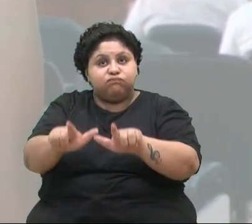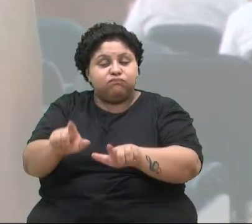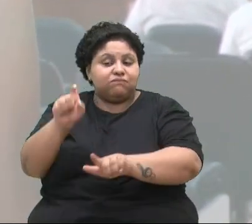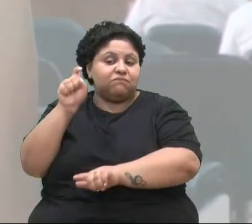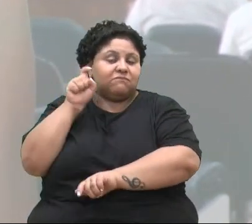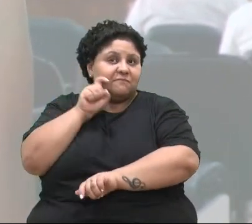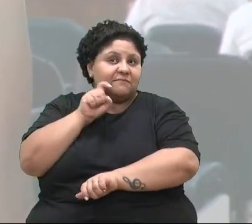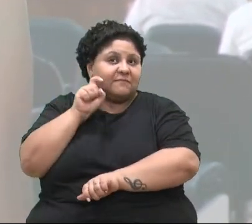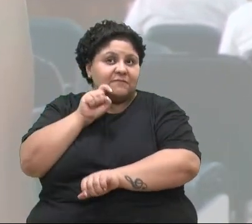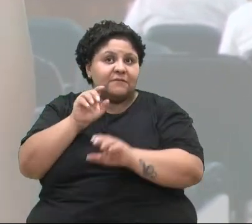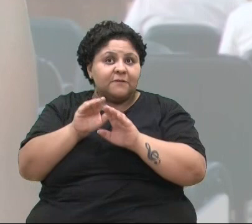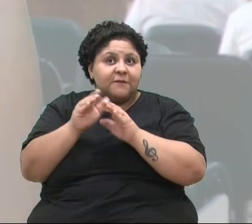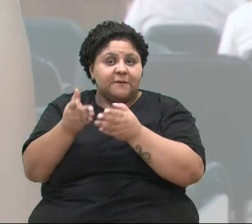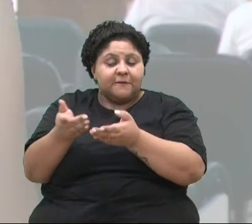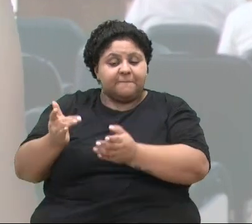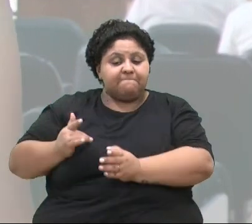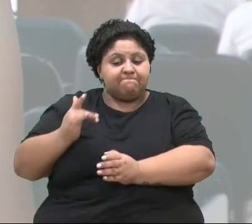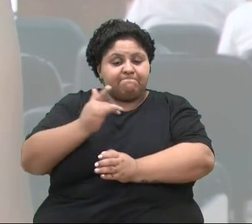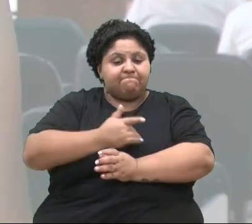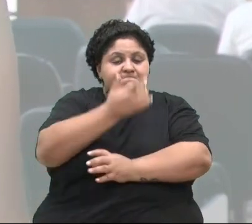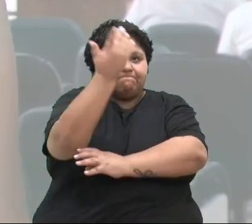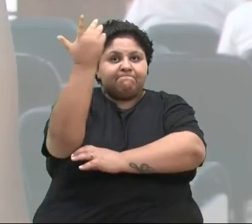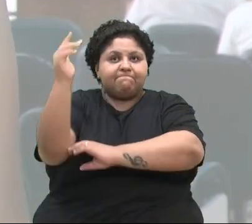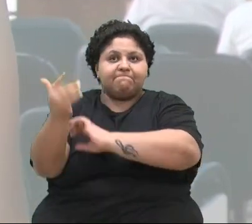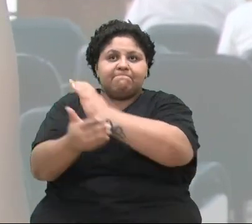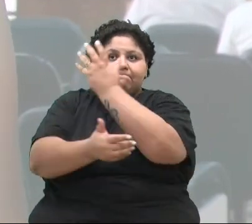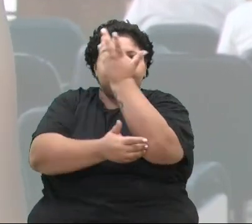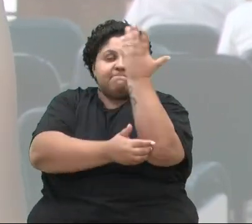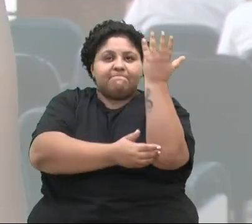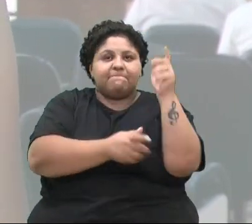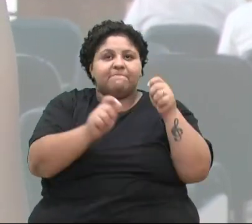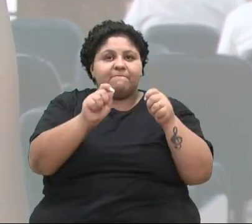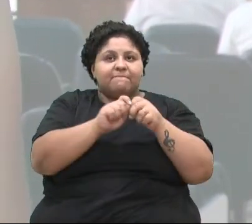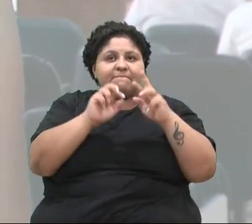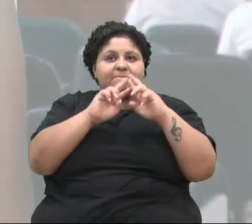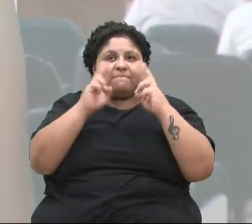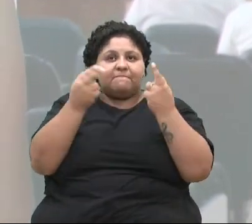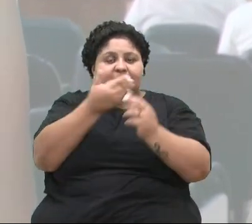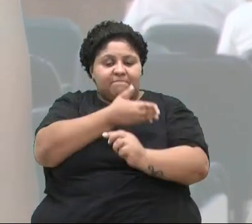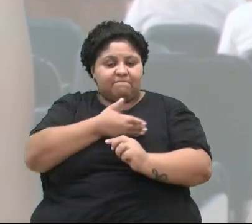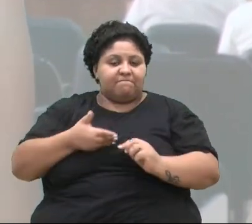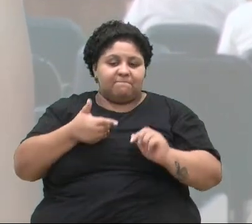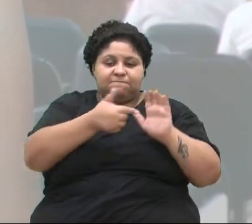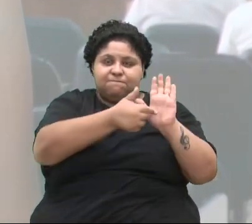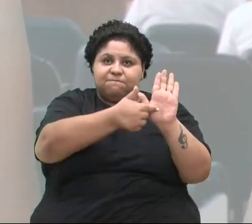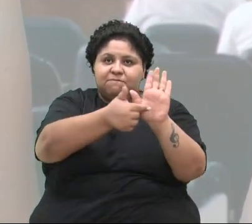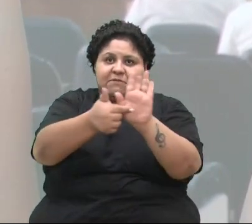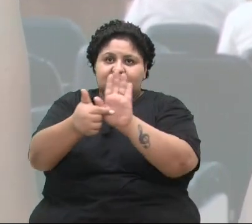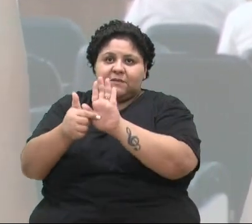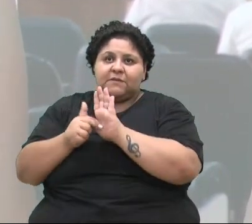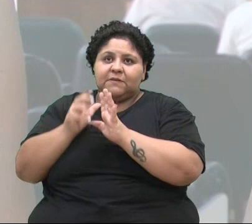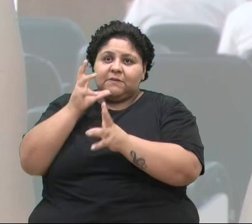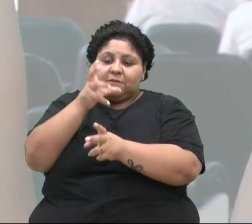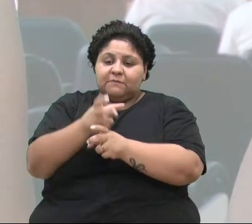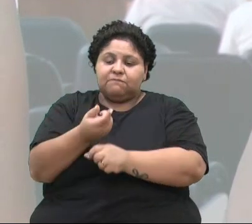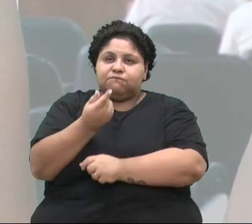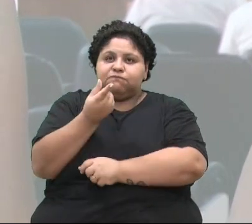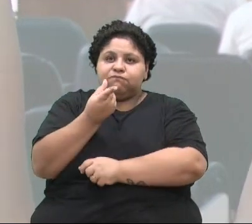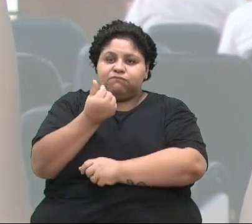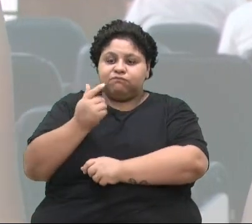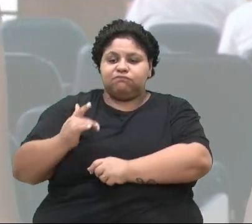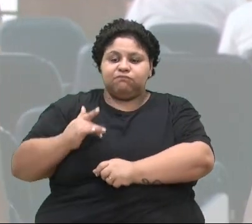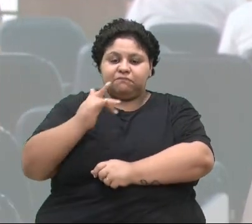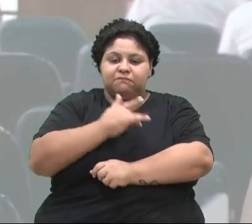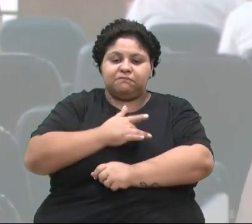GNI-PTF, a Comissão de Saúde e Meio Ambiente promove uma audiência pública que vai apresentar o relatório da gestão financeira da pasta da saúde no